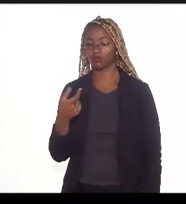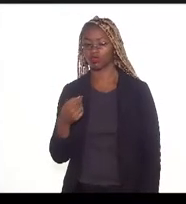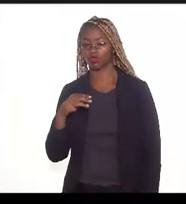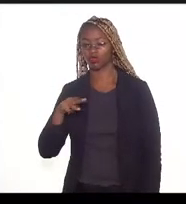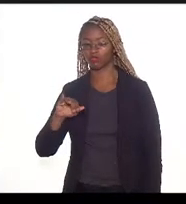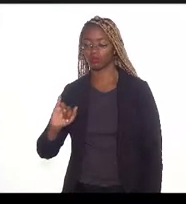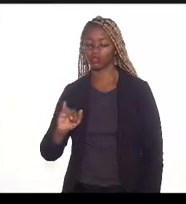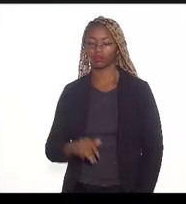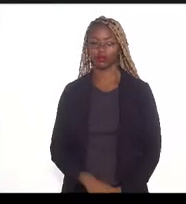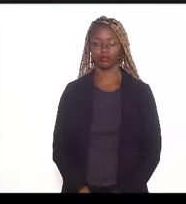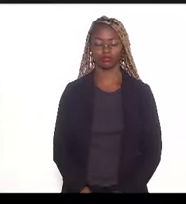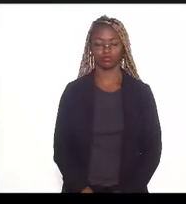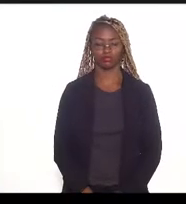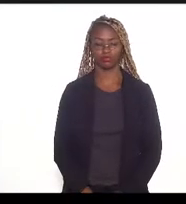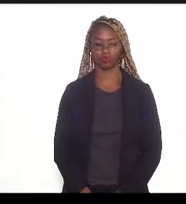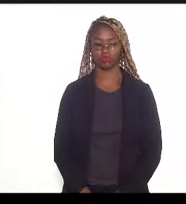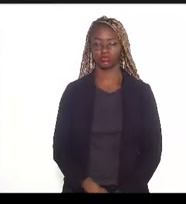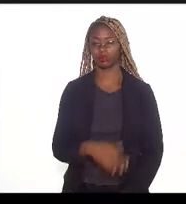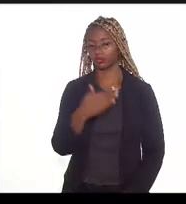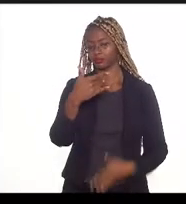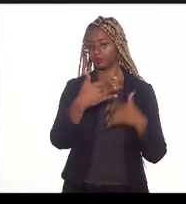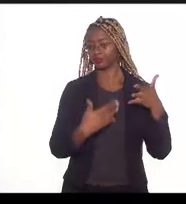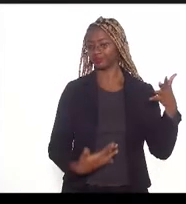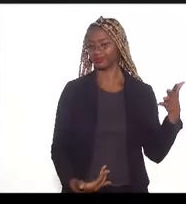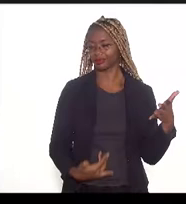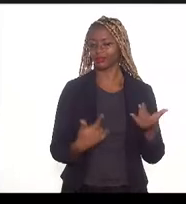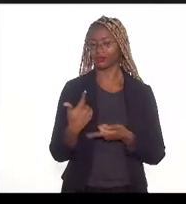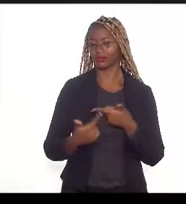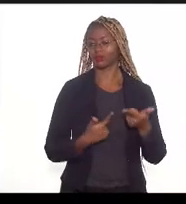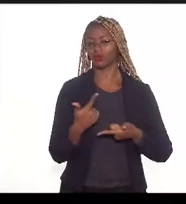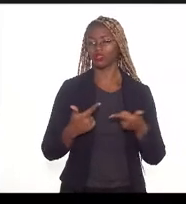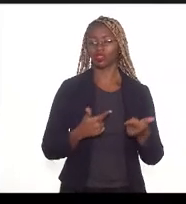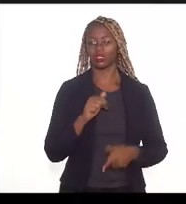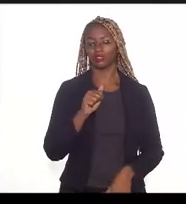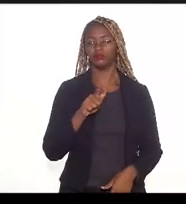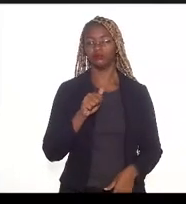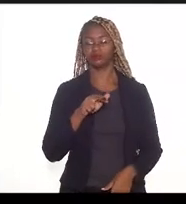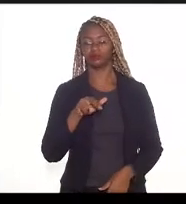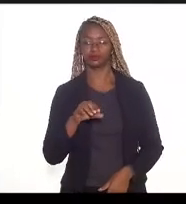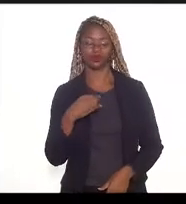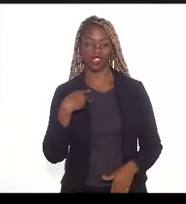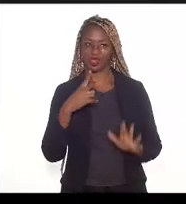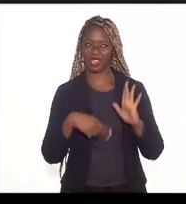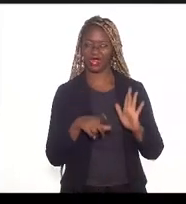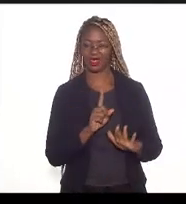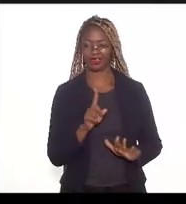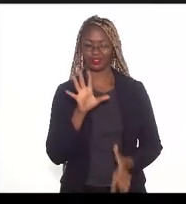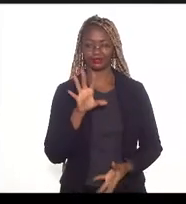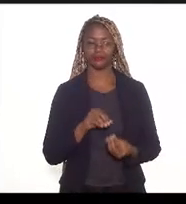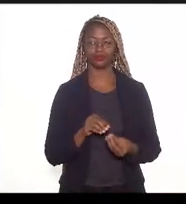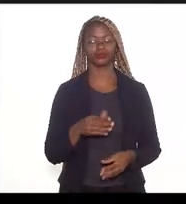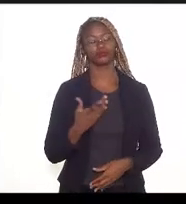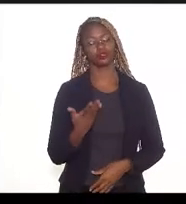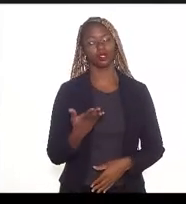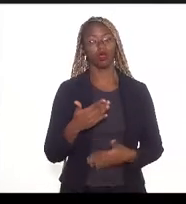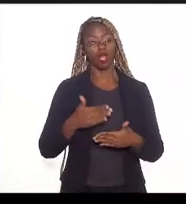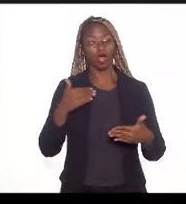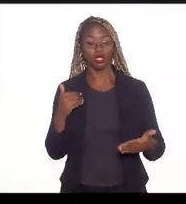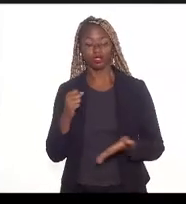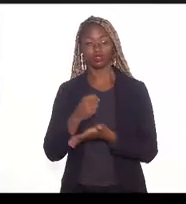Falar um pouquinho das atribuições da AGRIU, eu não vou ler tudo aqui, vou falar resumidamente, né? A AGRIU, ela faz no período